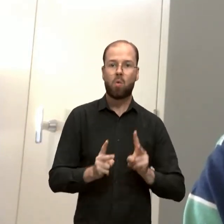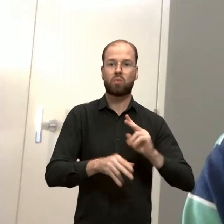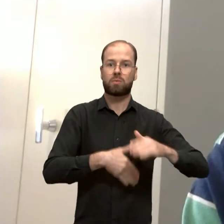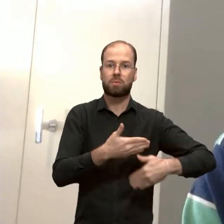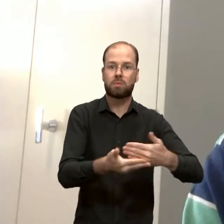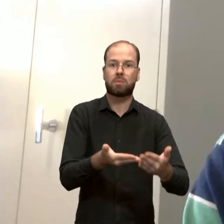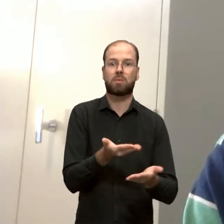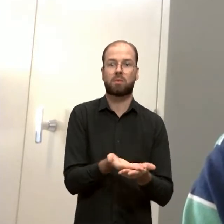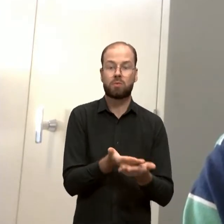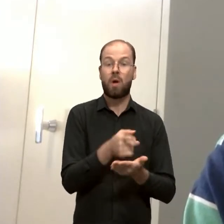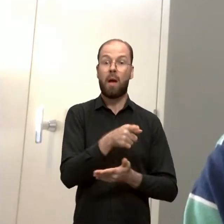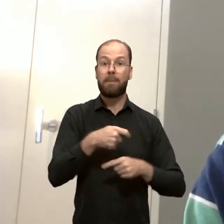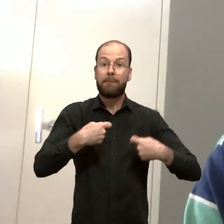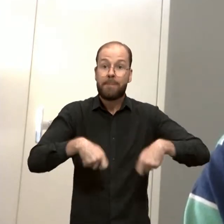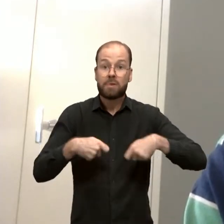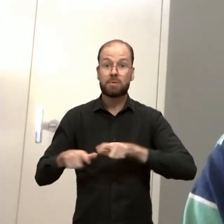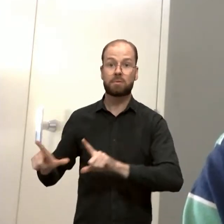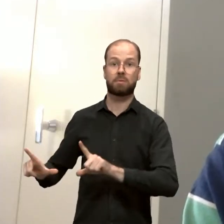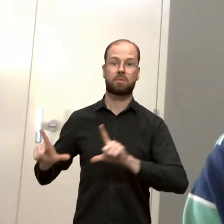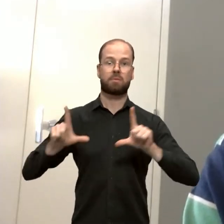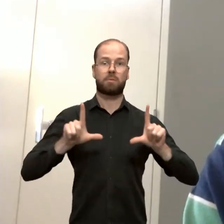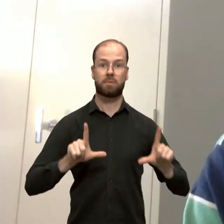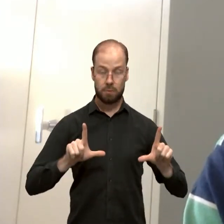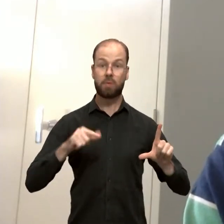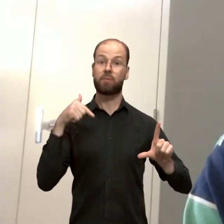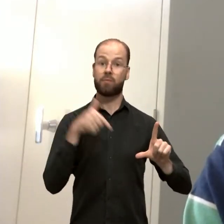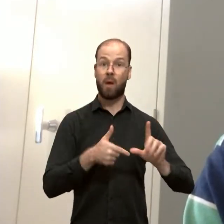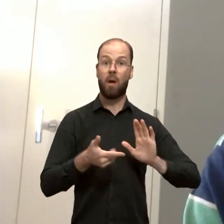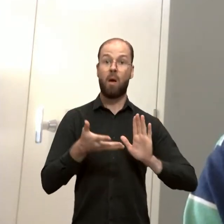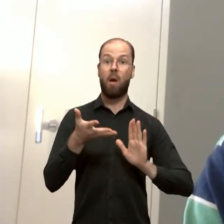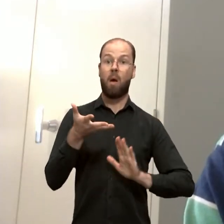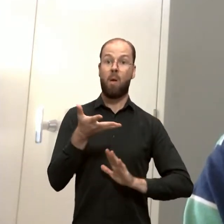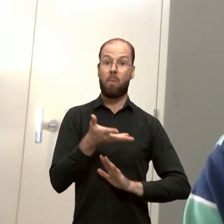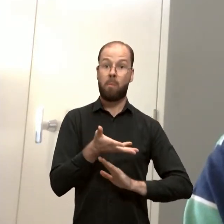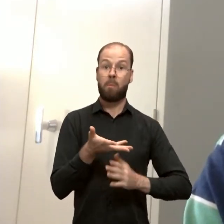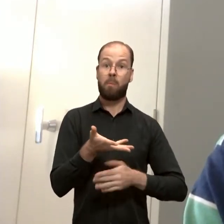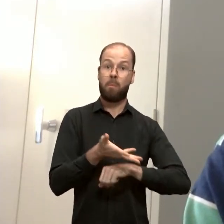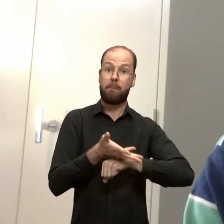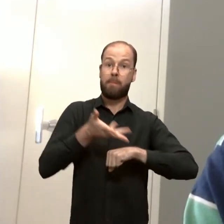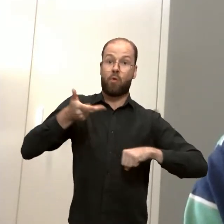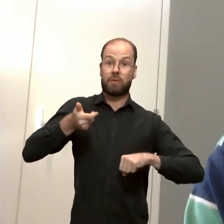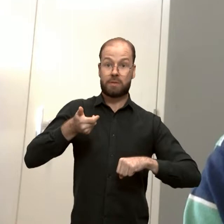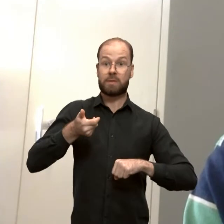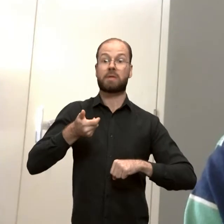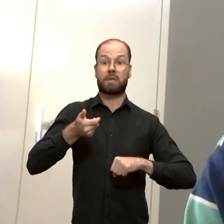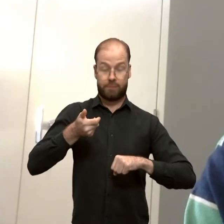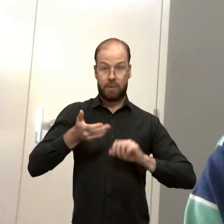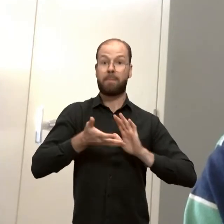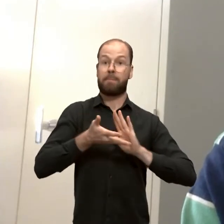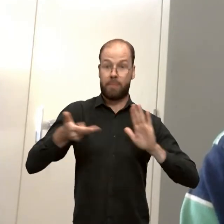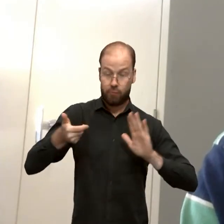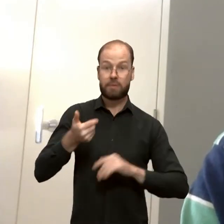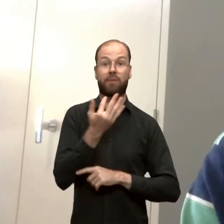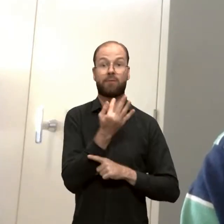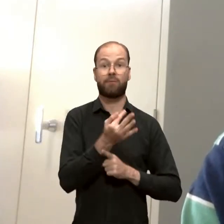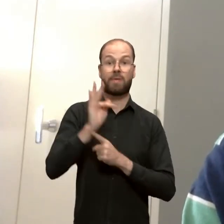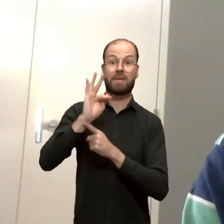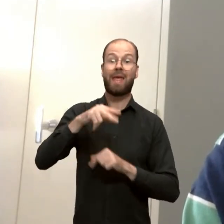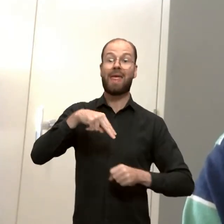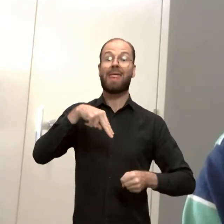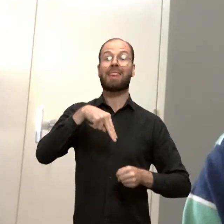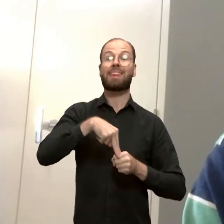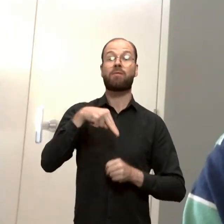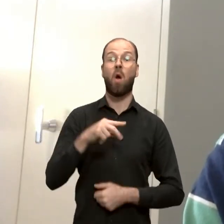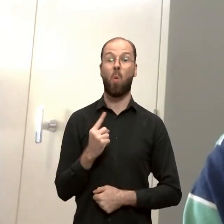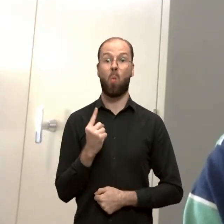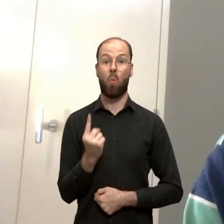ter um certificado de proficiência em francês de nível B1, pelo menos. Mas a partir do ano que